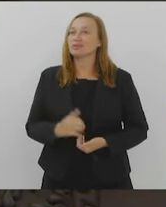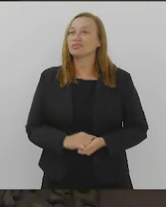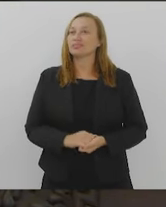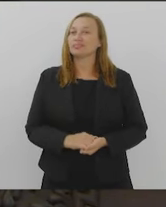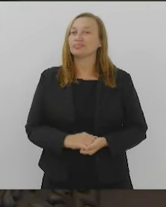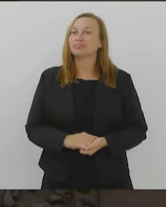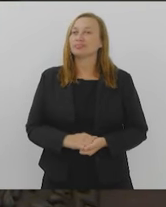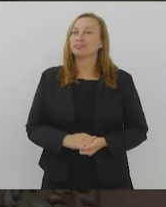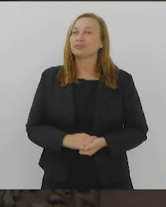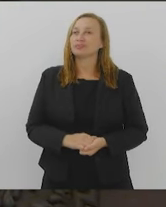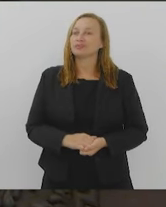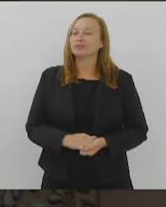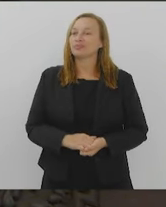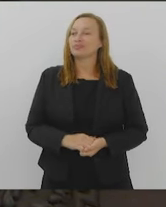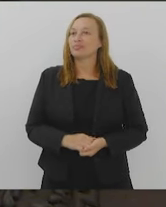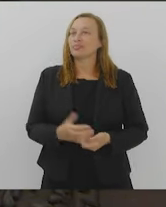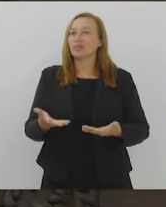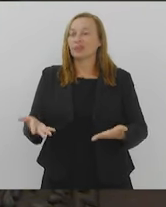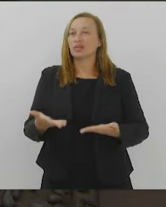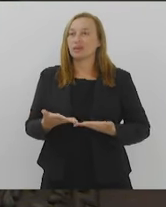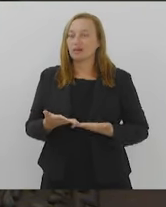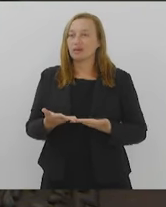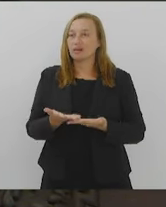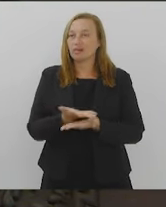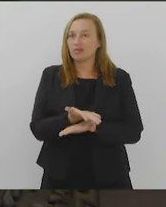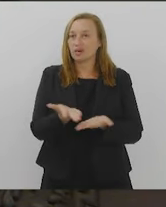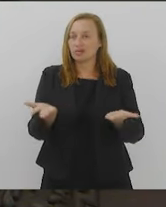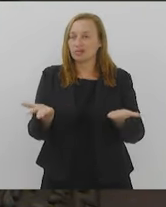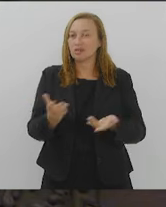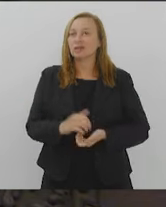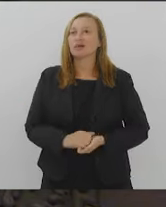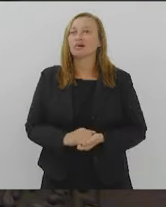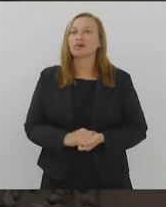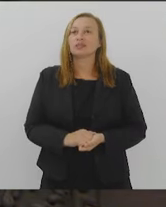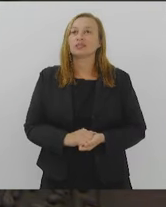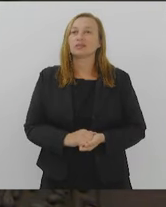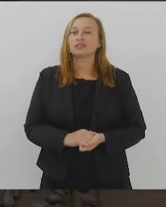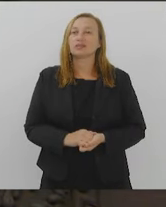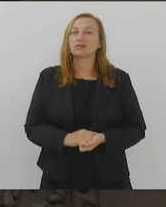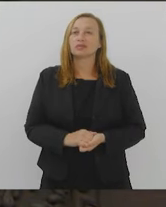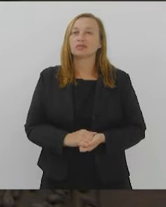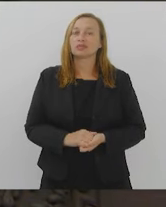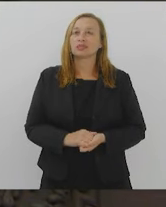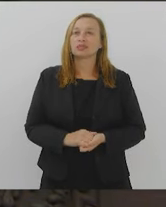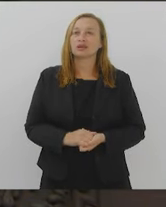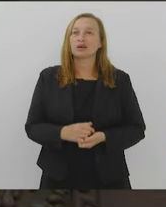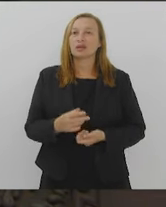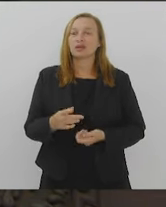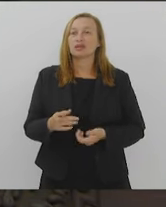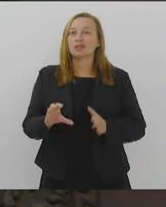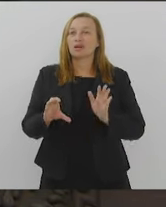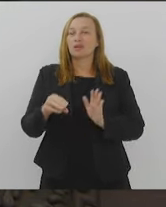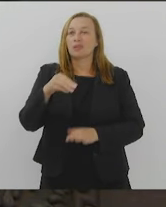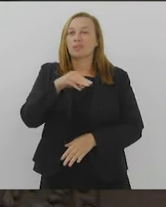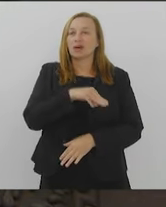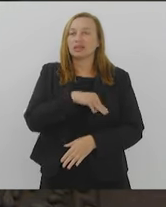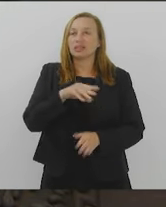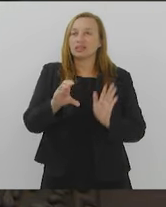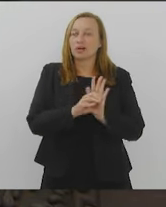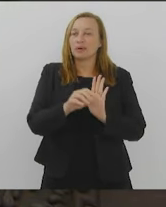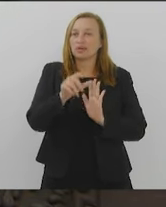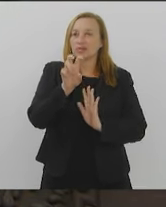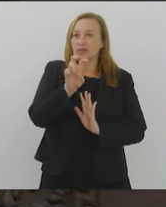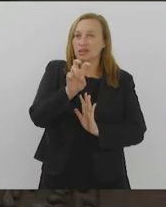quero oferecer para os assembleanos que aqui estão, palavras de Jesus, Mateus 5, 13 a